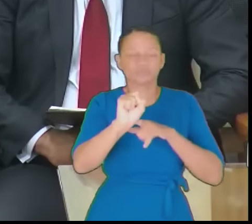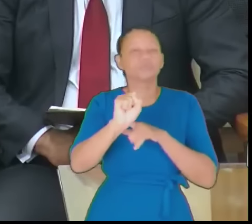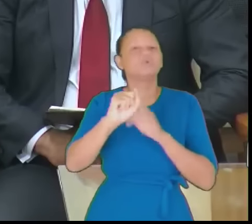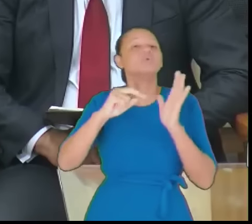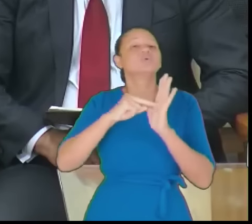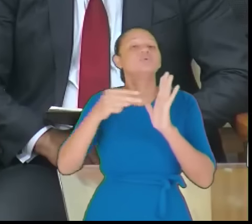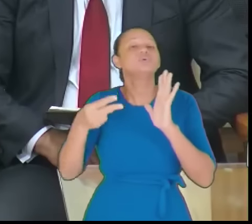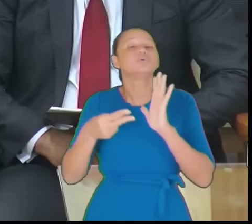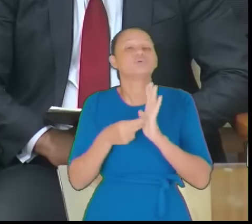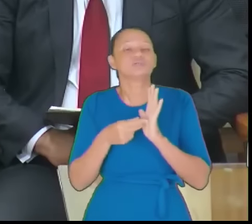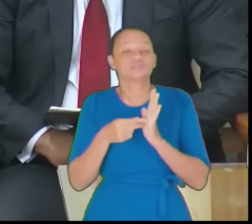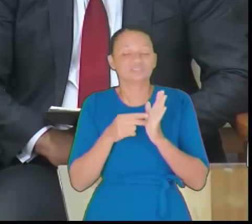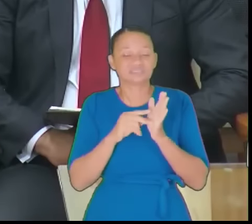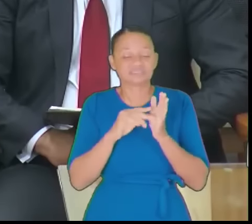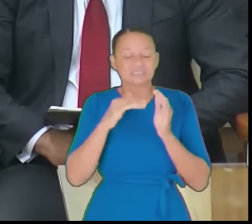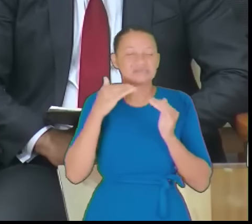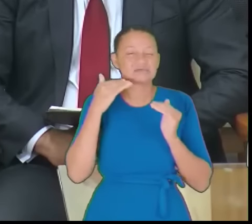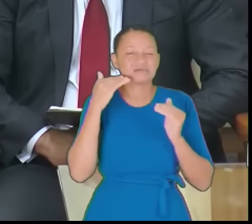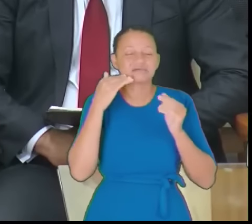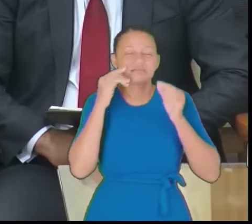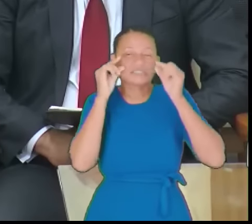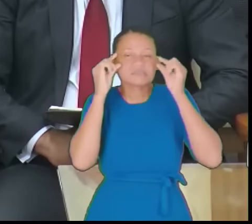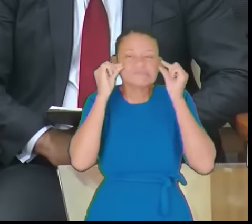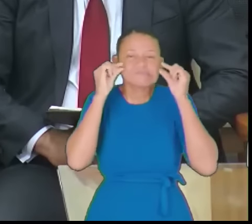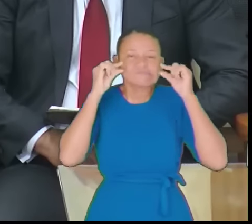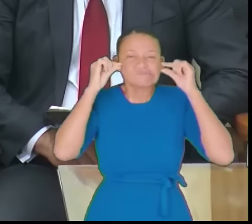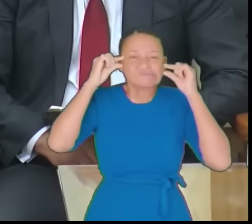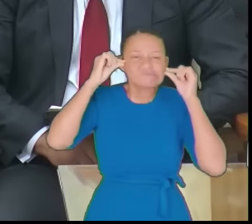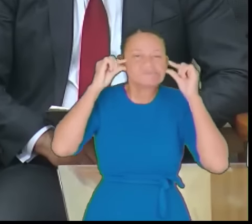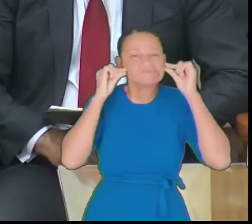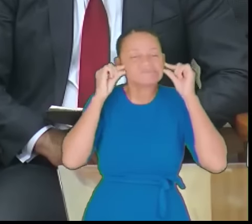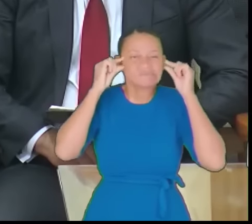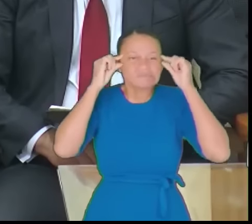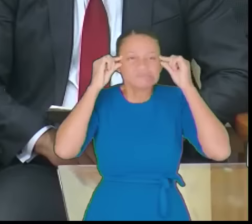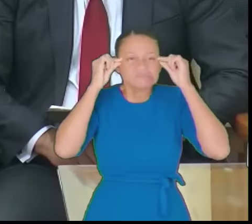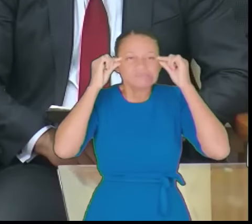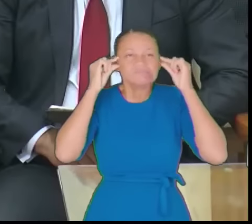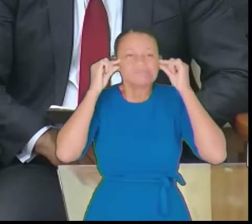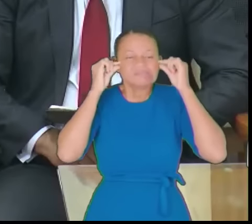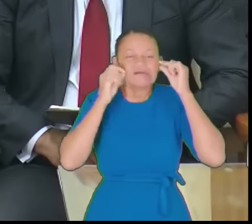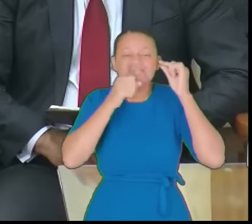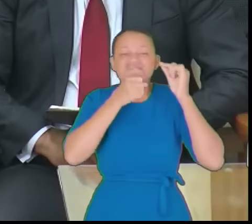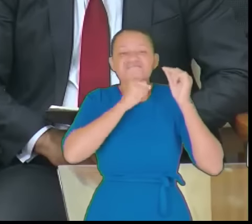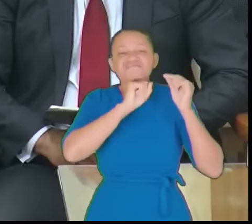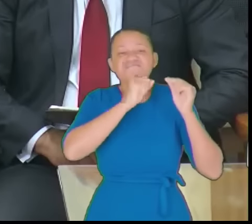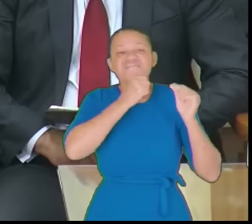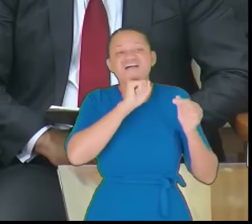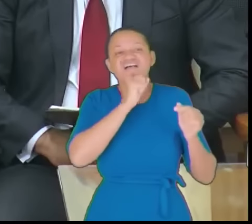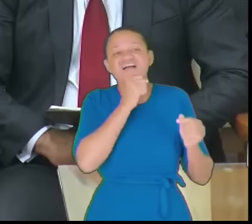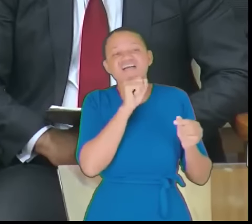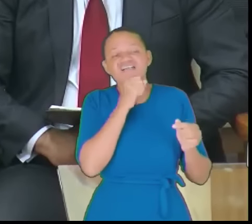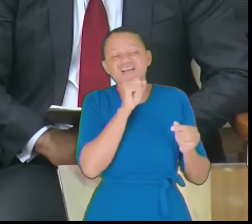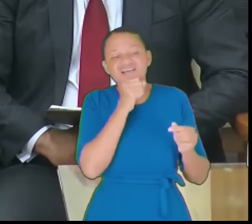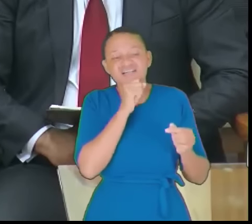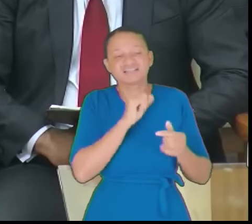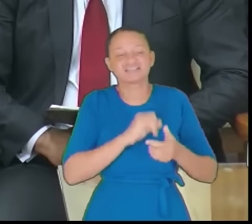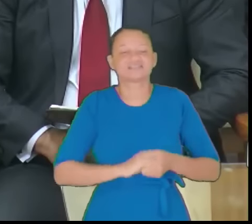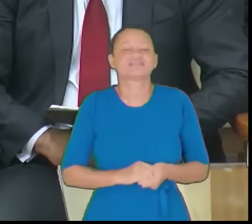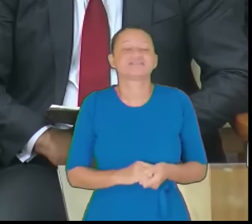significa linhas e depressões que se formam na pele com o envelhecimento.